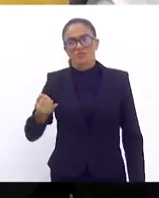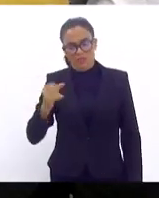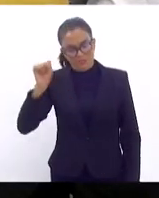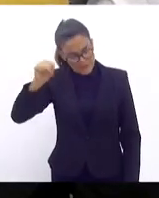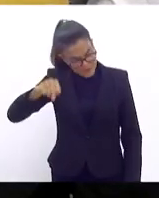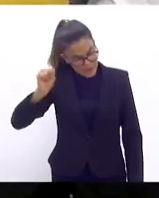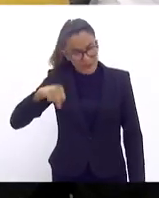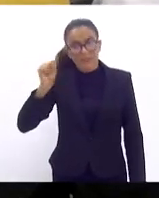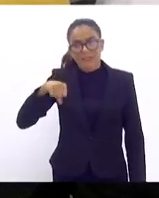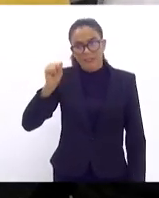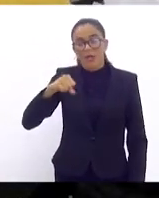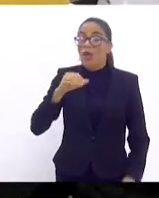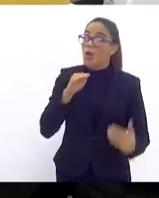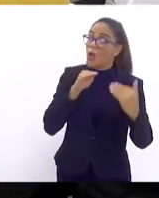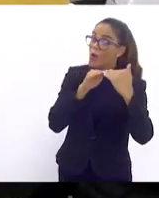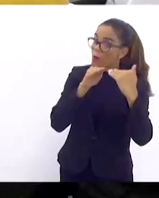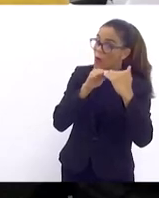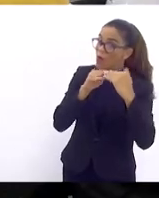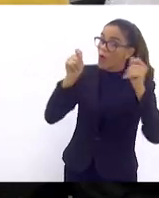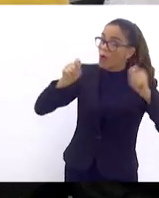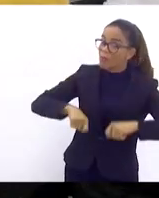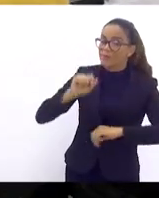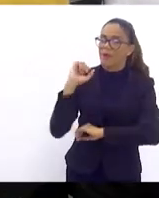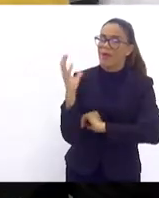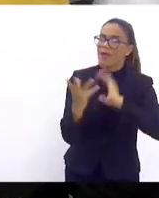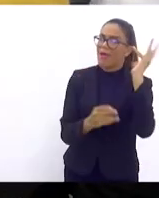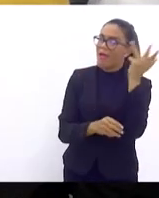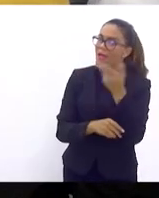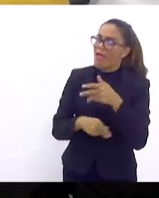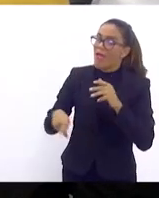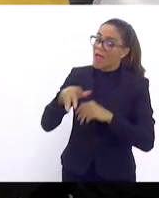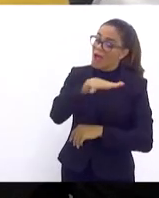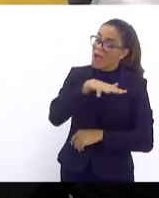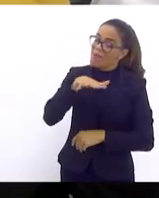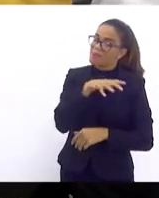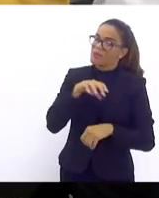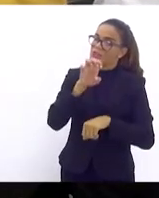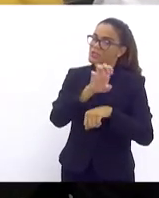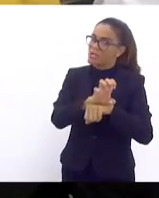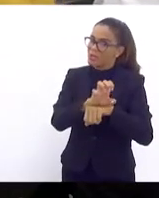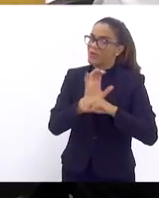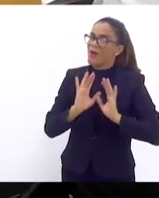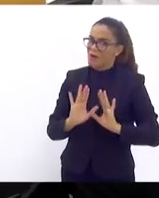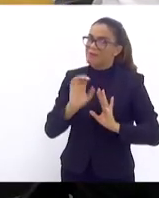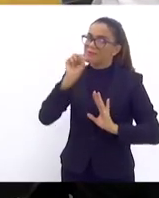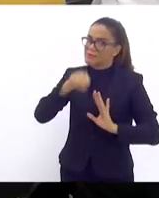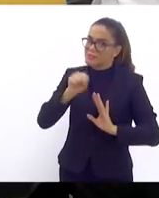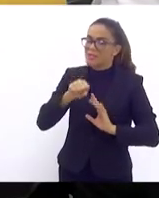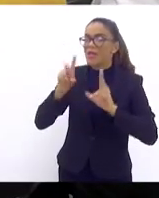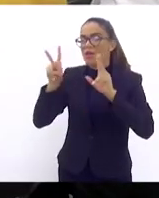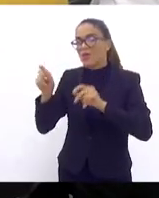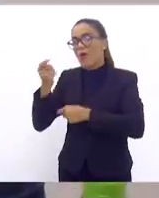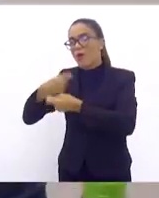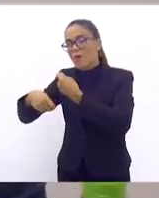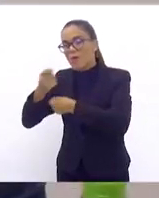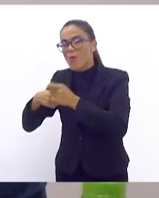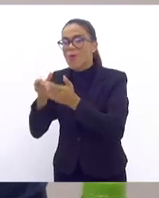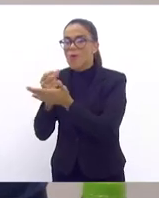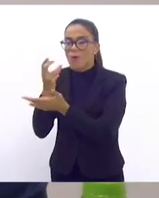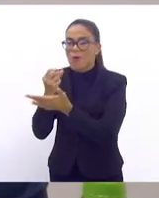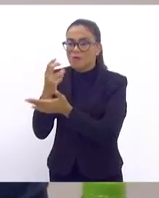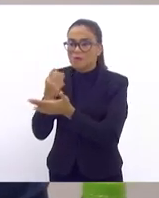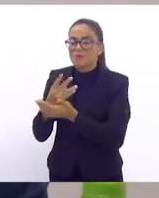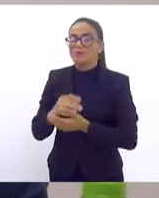eu acho que... Eu concordo quando a competência ambiental é âmbito estadual, assim como a competência do consumidor... É mais do que pleno, senhor